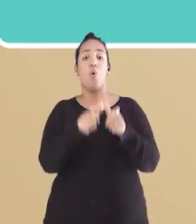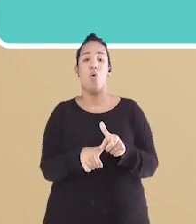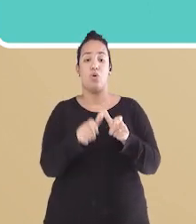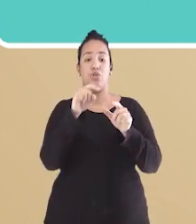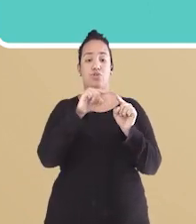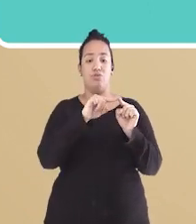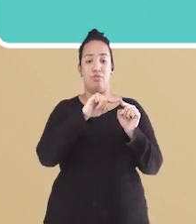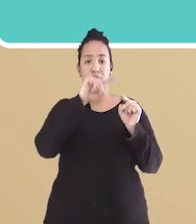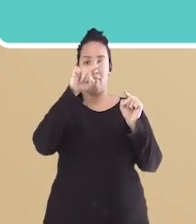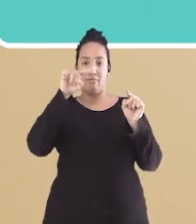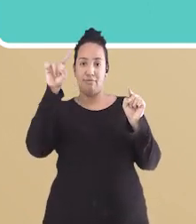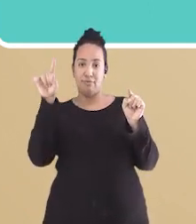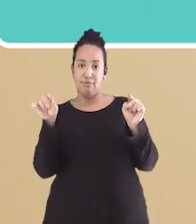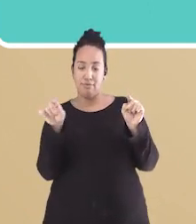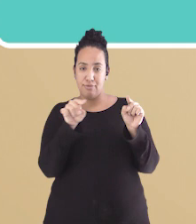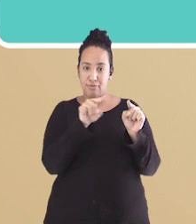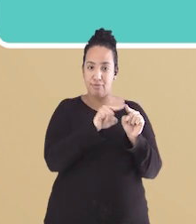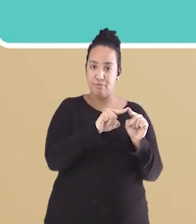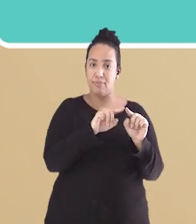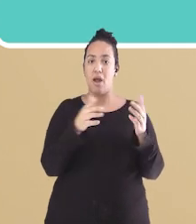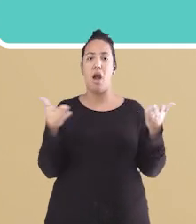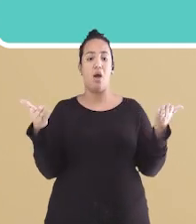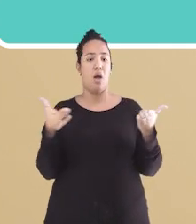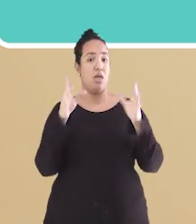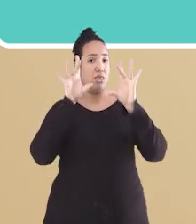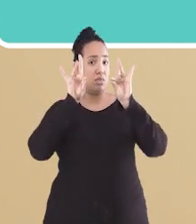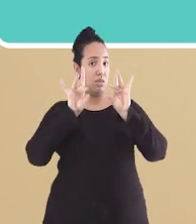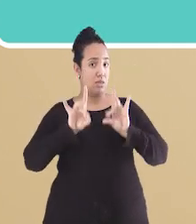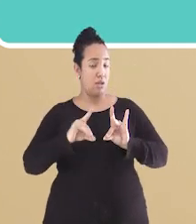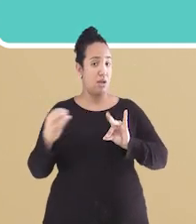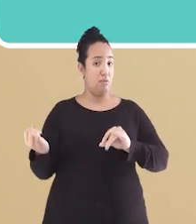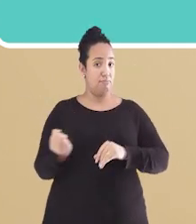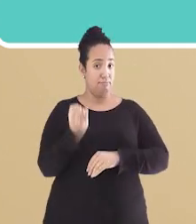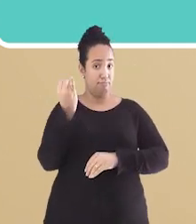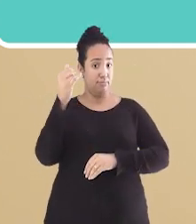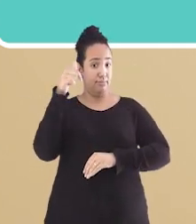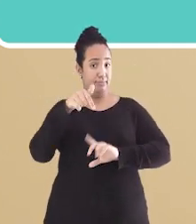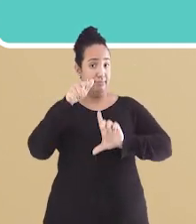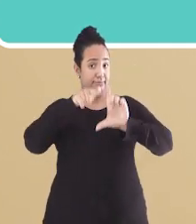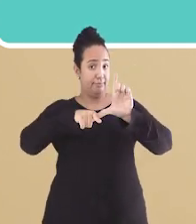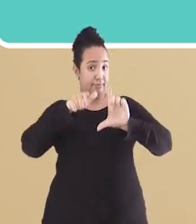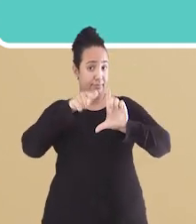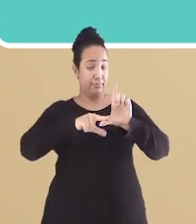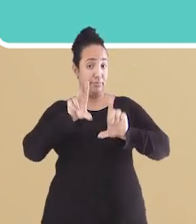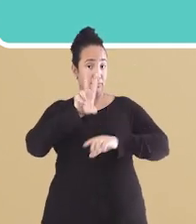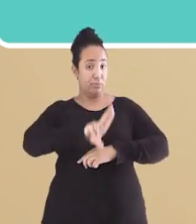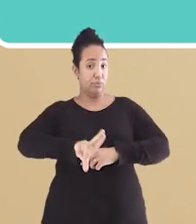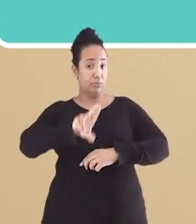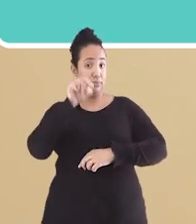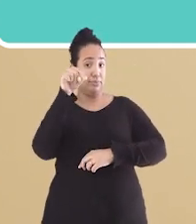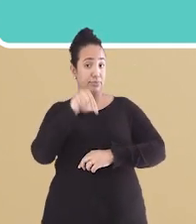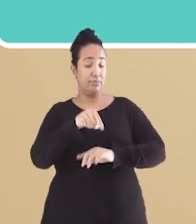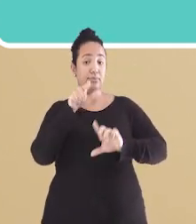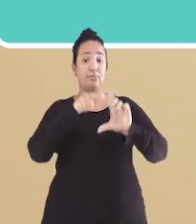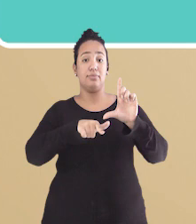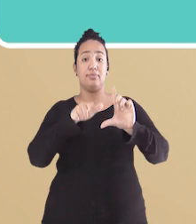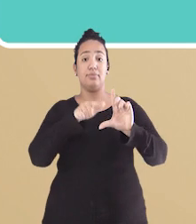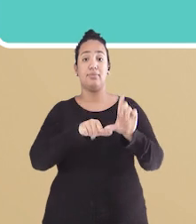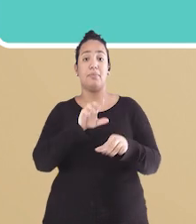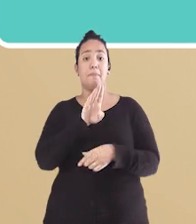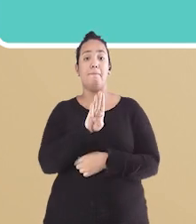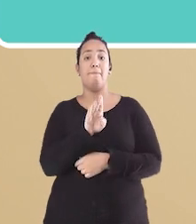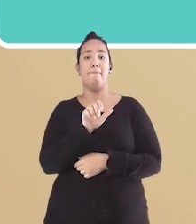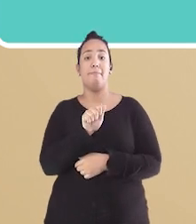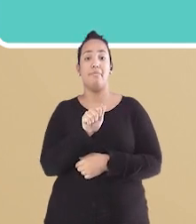balões. Um detalhe importante: a letra usada nesse gênero textual é a letra